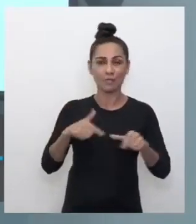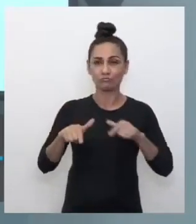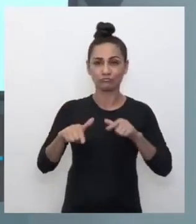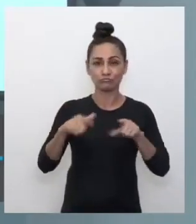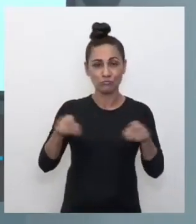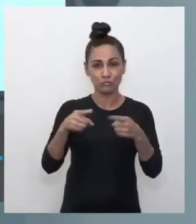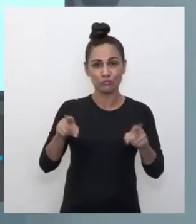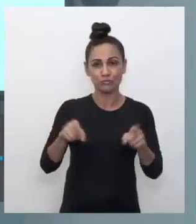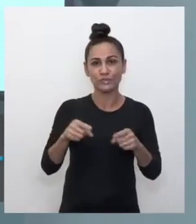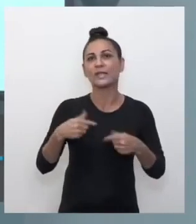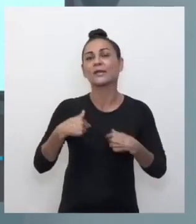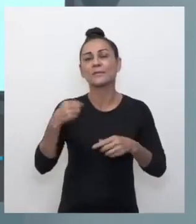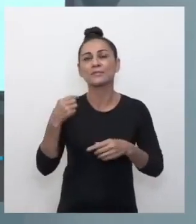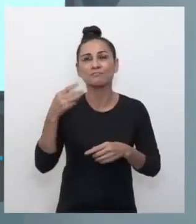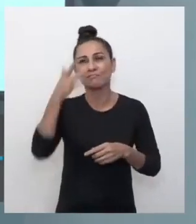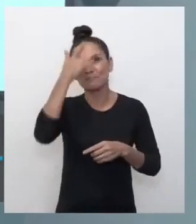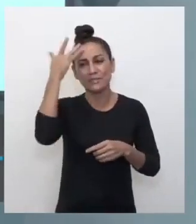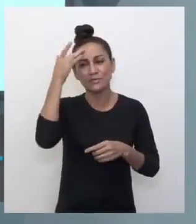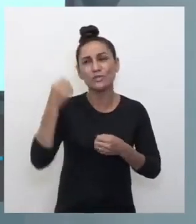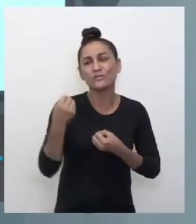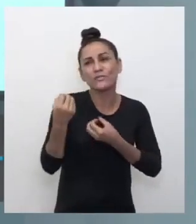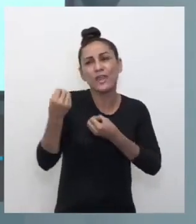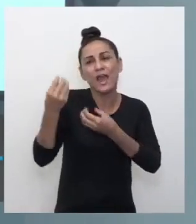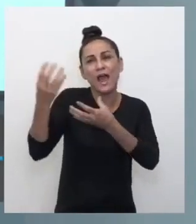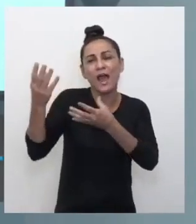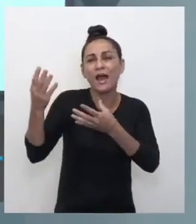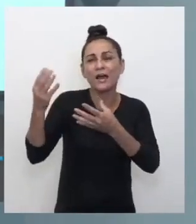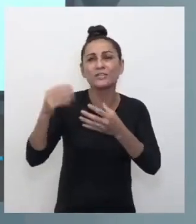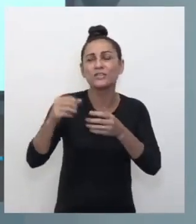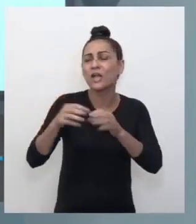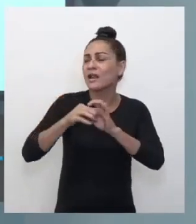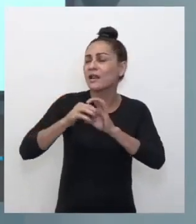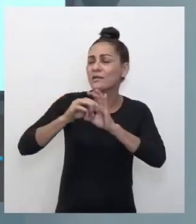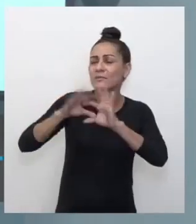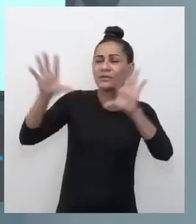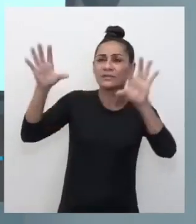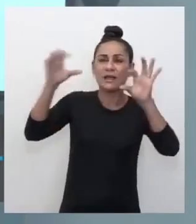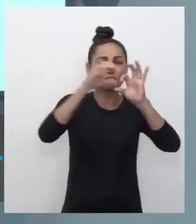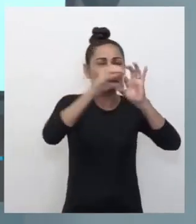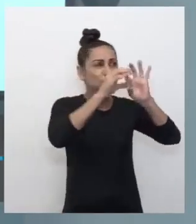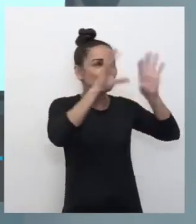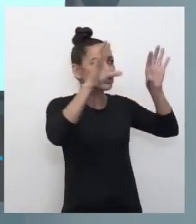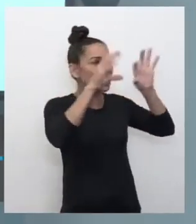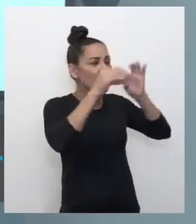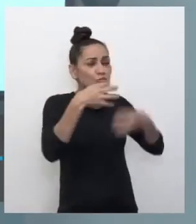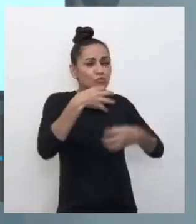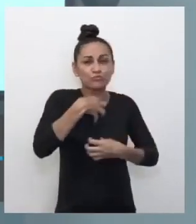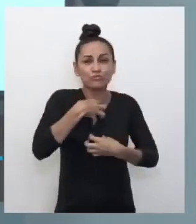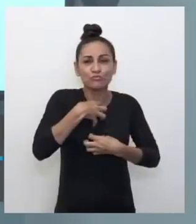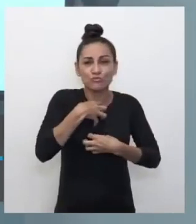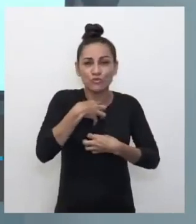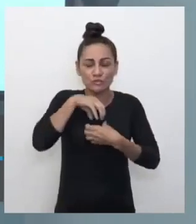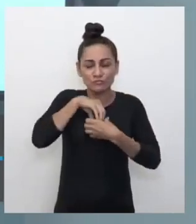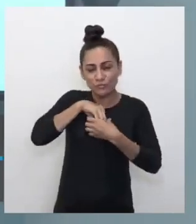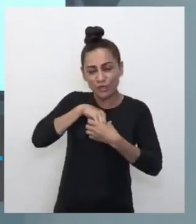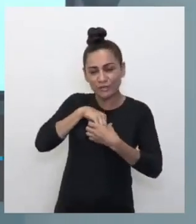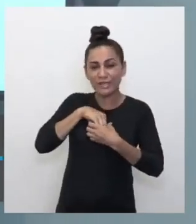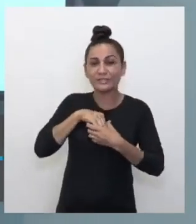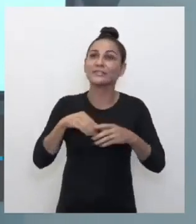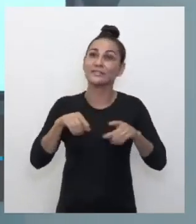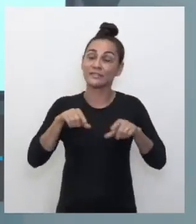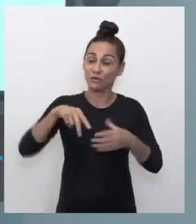as pessoas viajem mesmo, né? Consigam libertar tudo que está mais escondidinho ali. Então, a dança-terapia, gente,